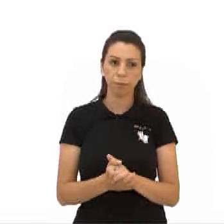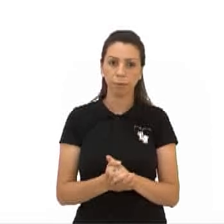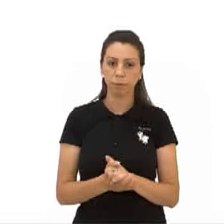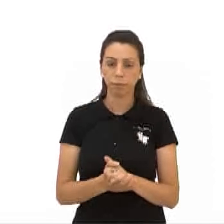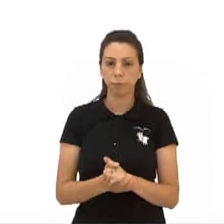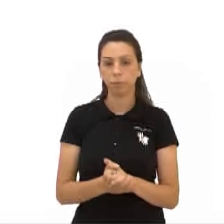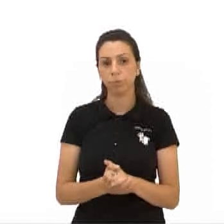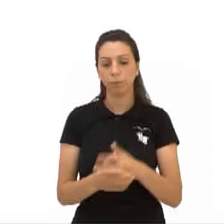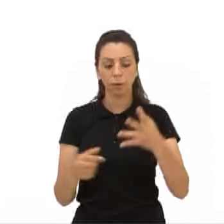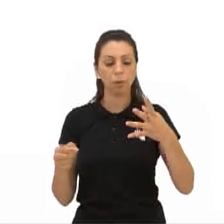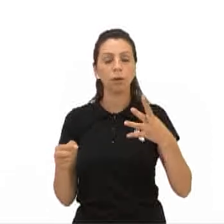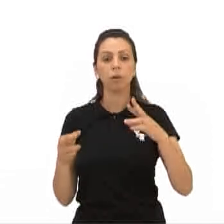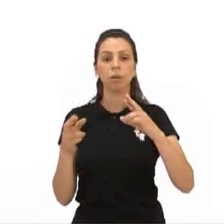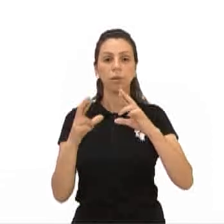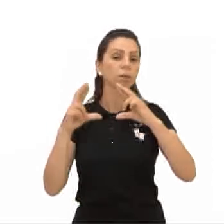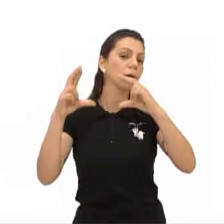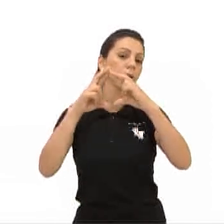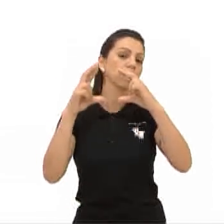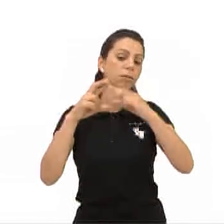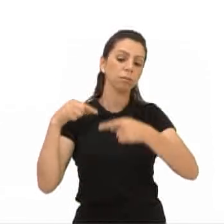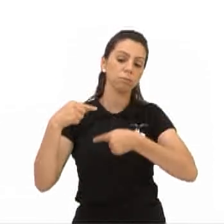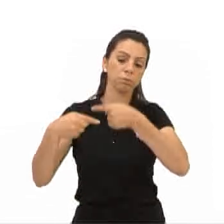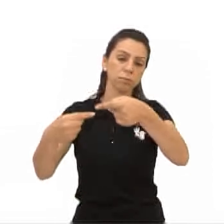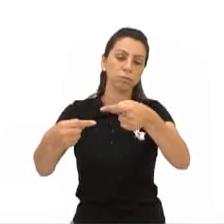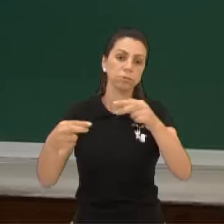E a reciclagem? Já